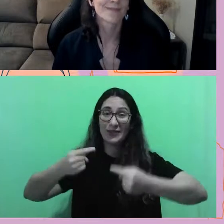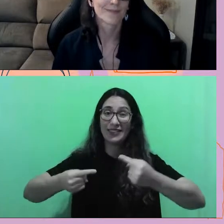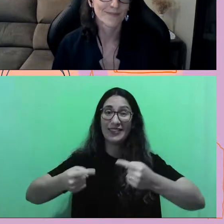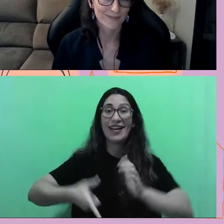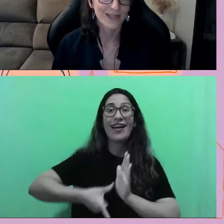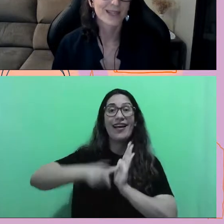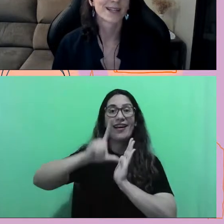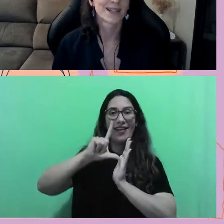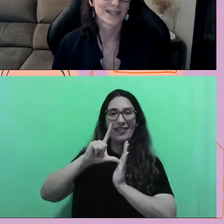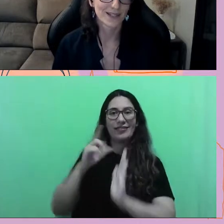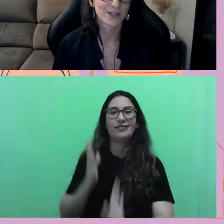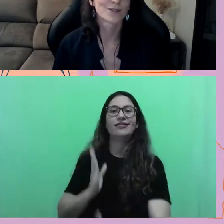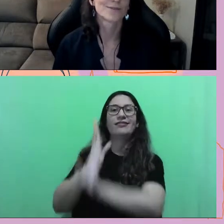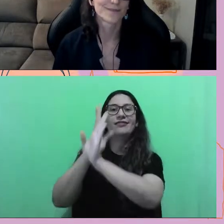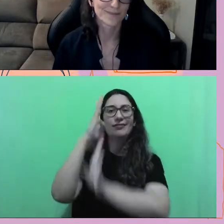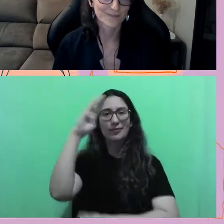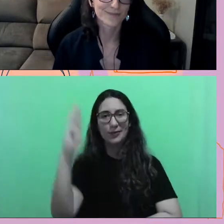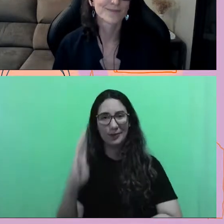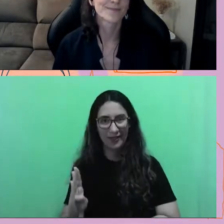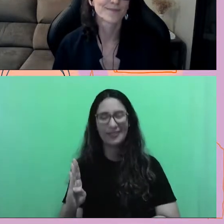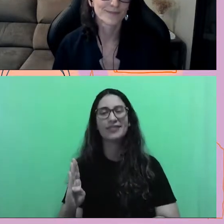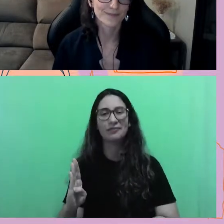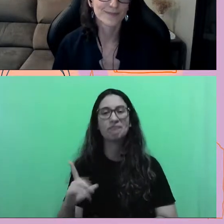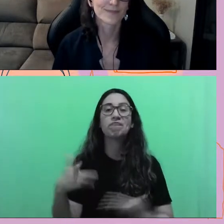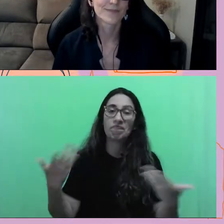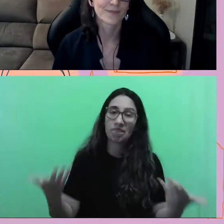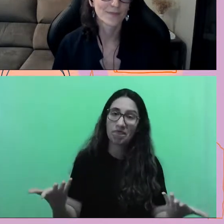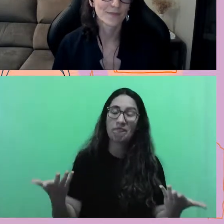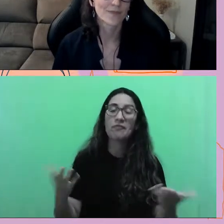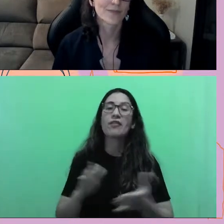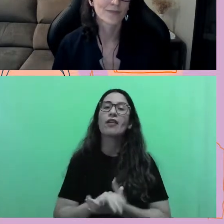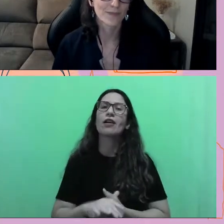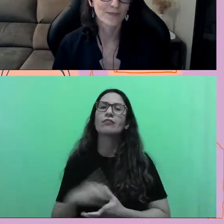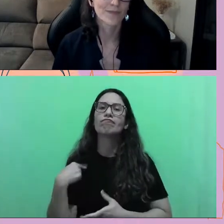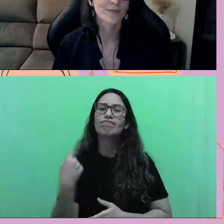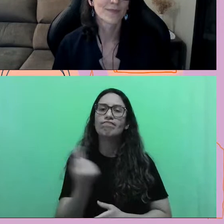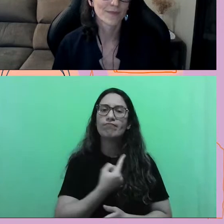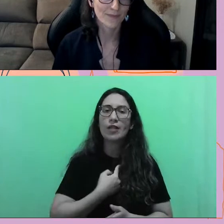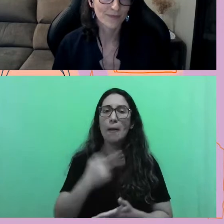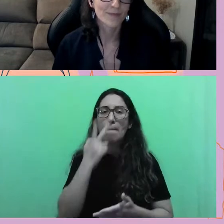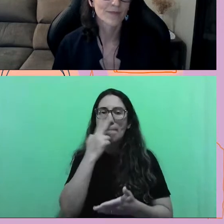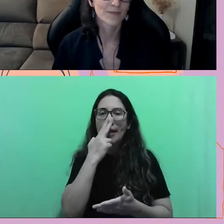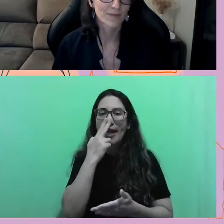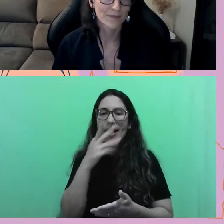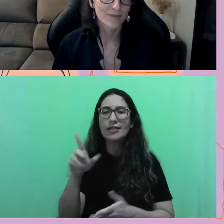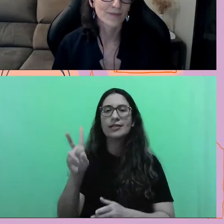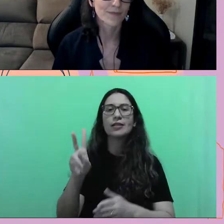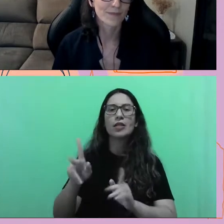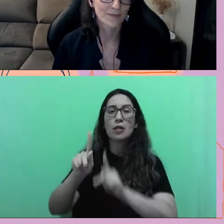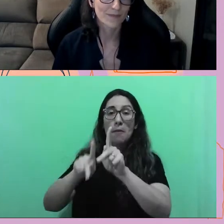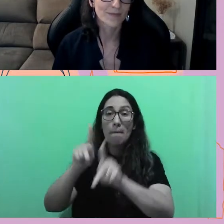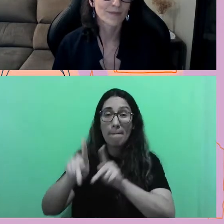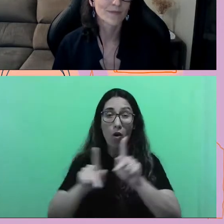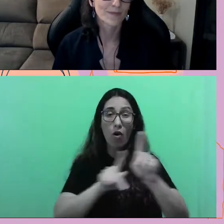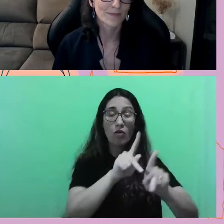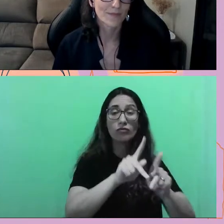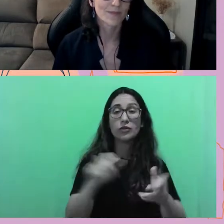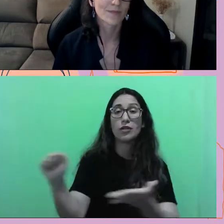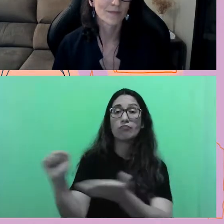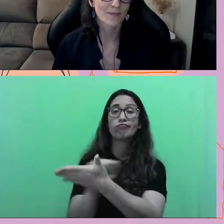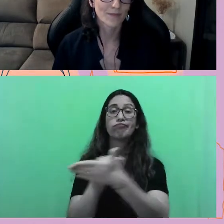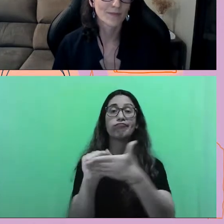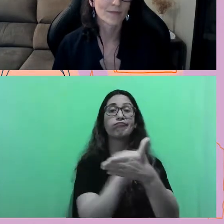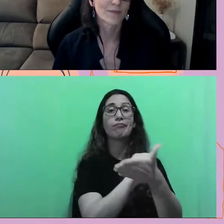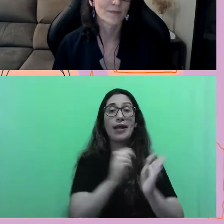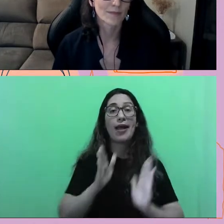Brasil, né? A colonização consegue fazer isso. Consegue promover um apagamento total e restrito a tudo que não é